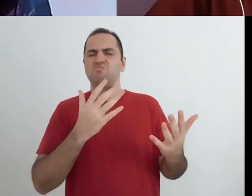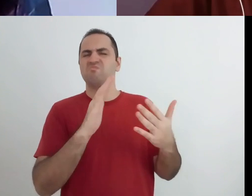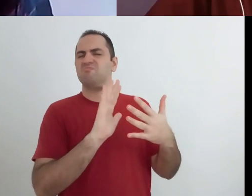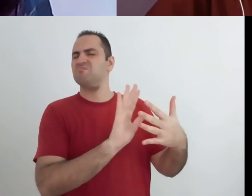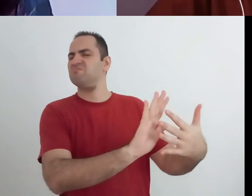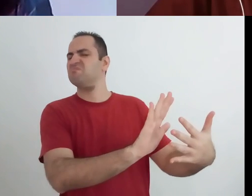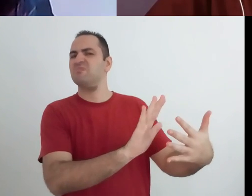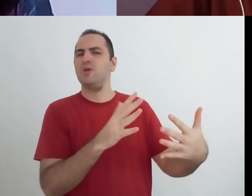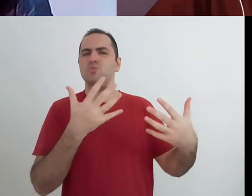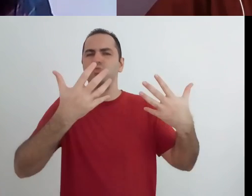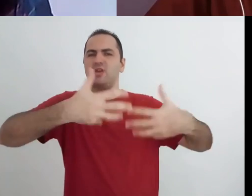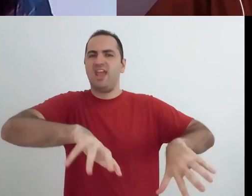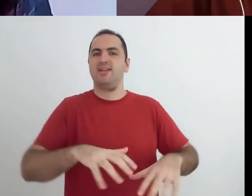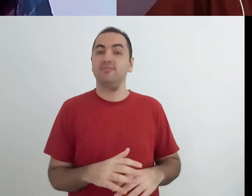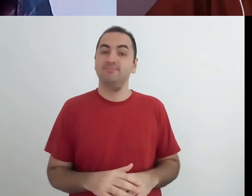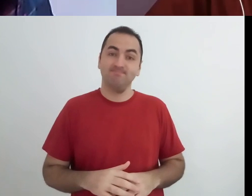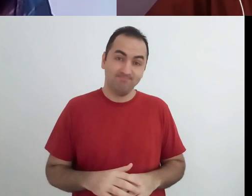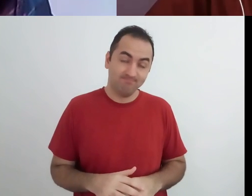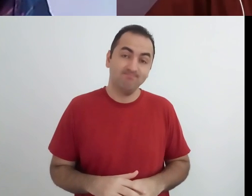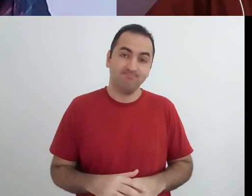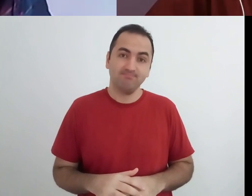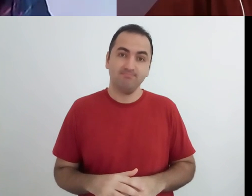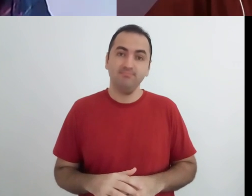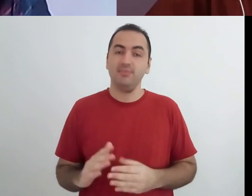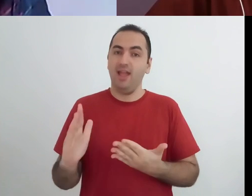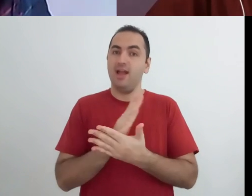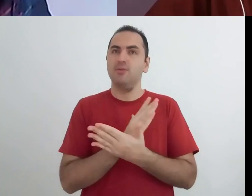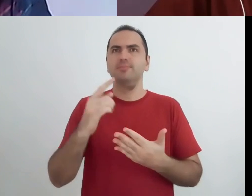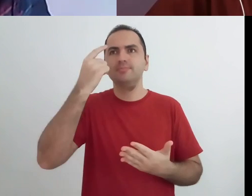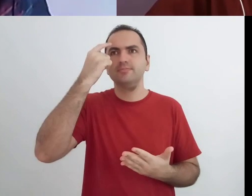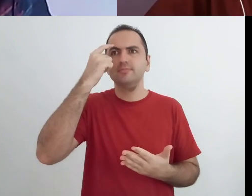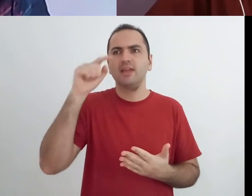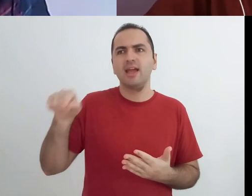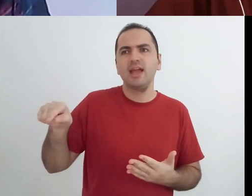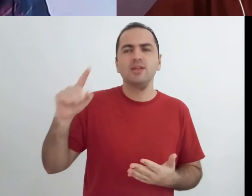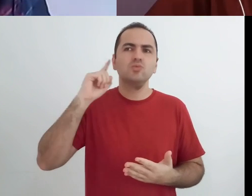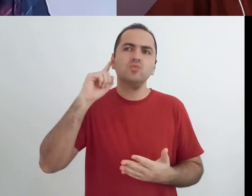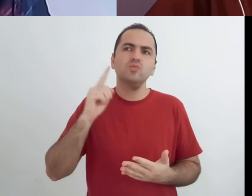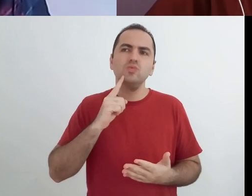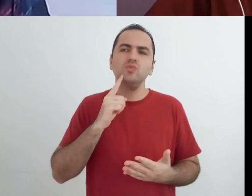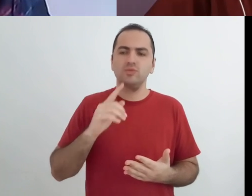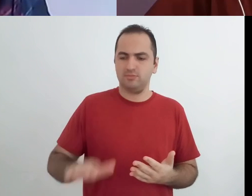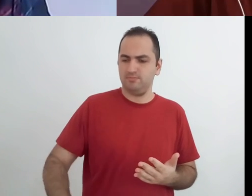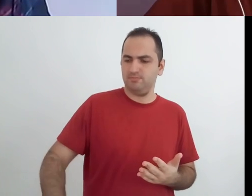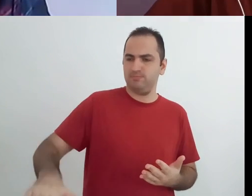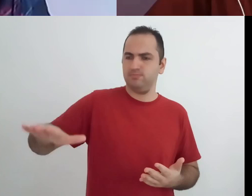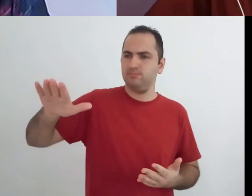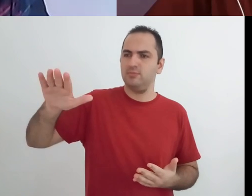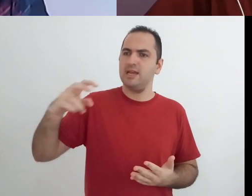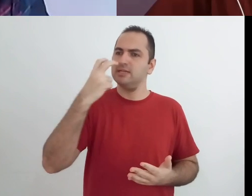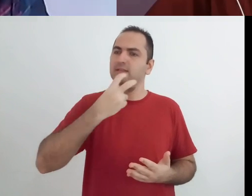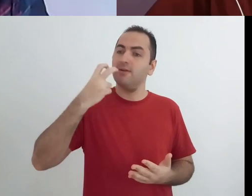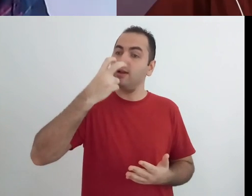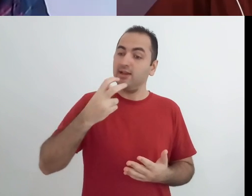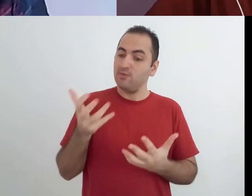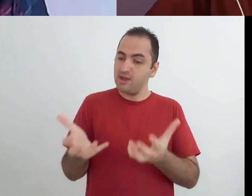também o atraso na questão de que, mas a criança, ela precisa aprender a falar, e se ela